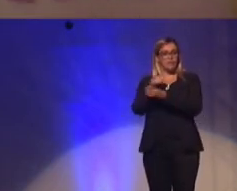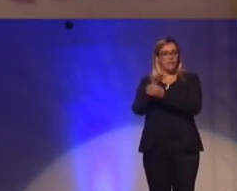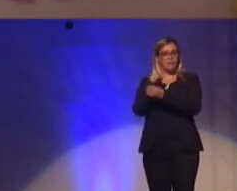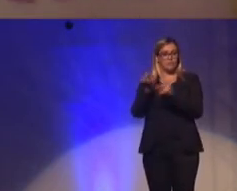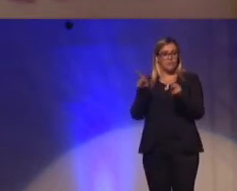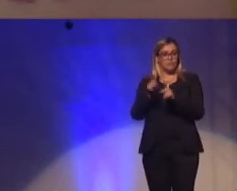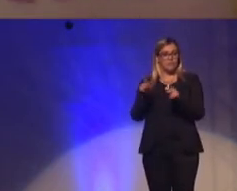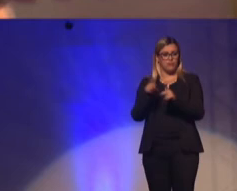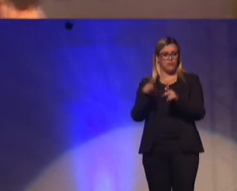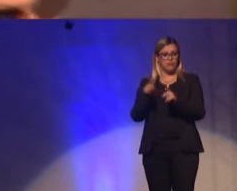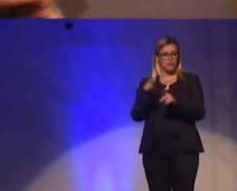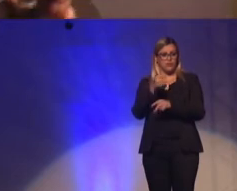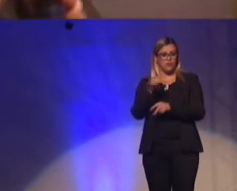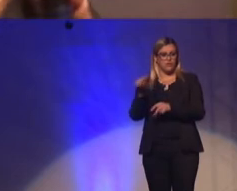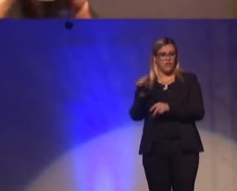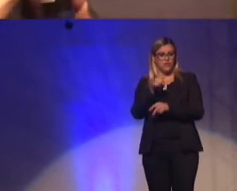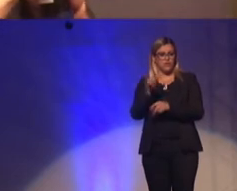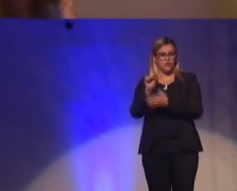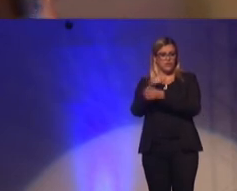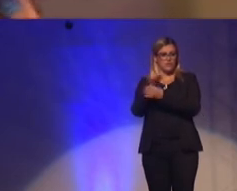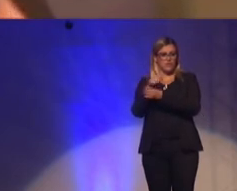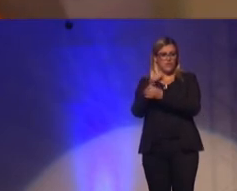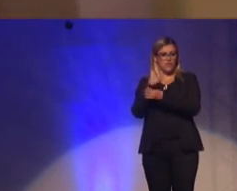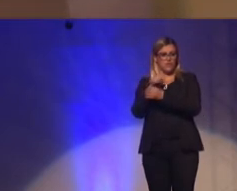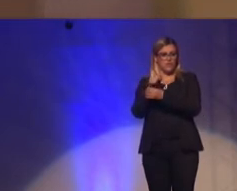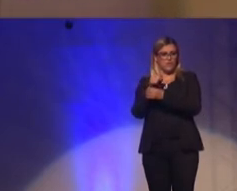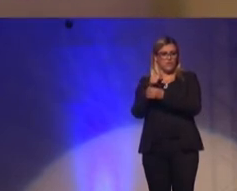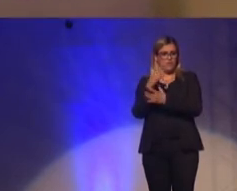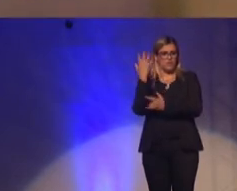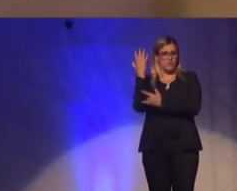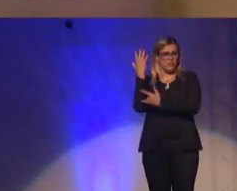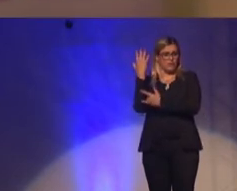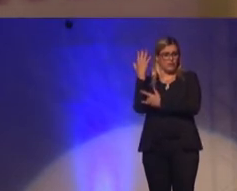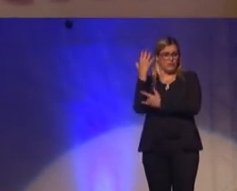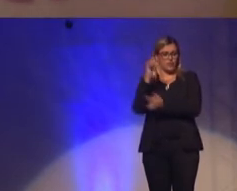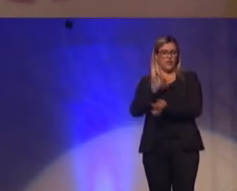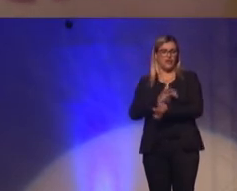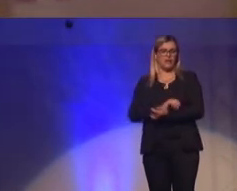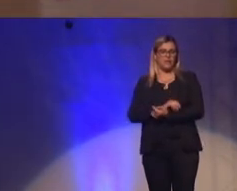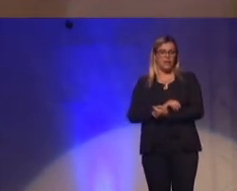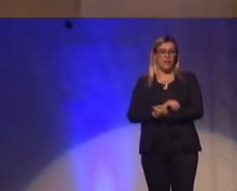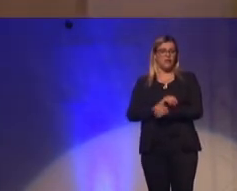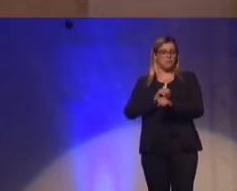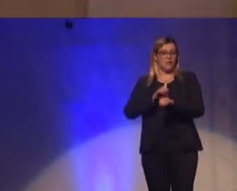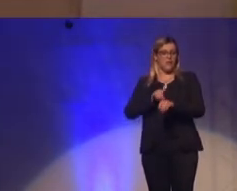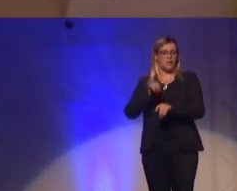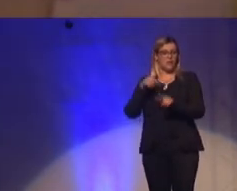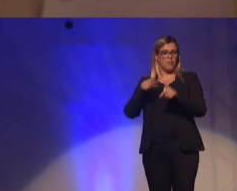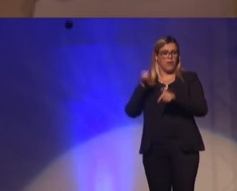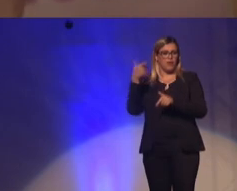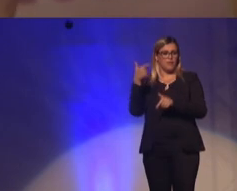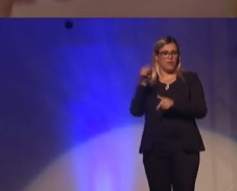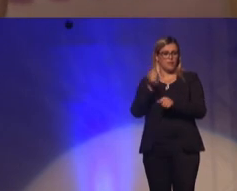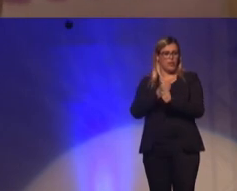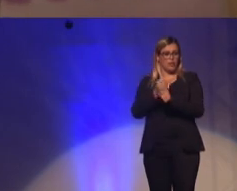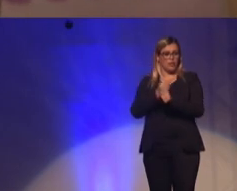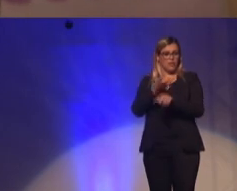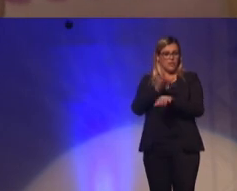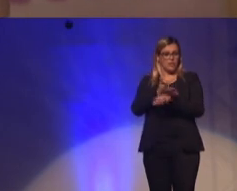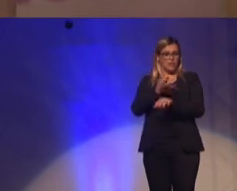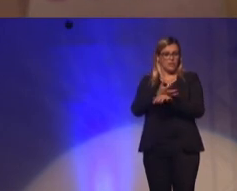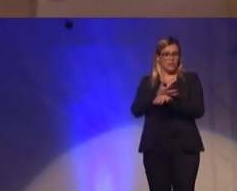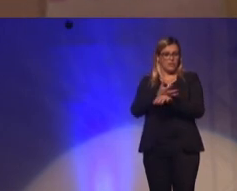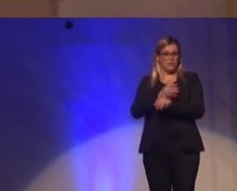Fisioterapeuta, professora associada do Departamento de Fisioterapia da Universidade Federal de Minas Gerais, onde dá aula há 28 anos nessa disciplina